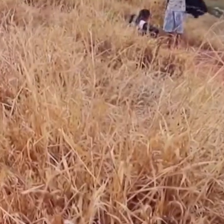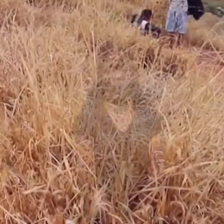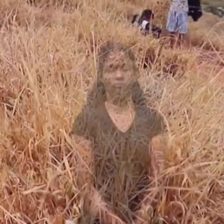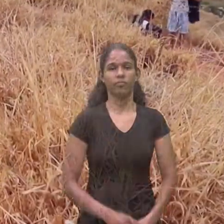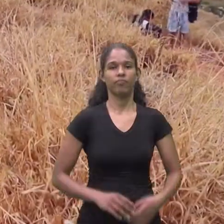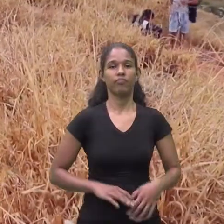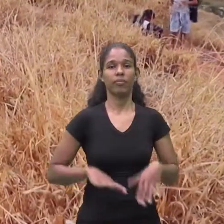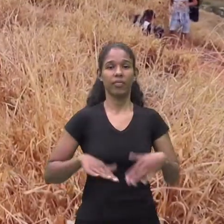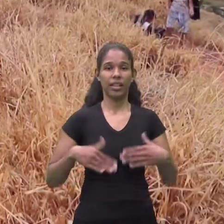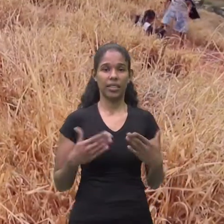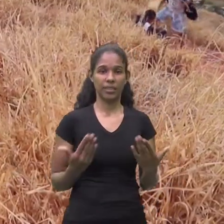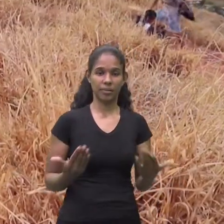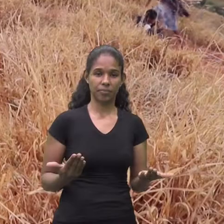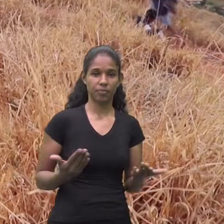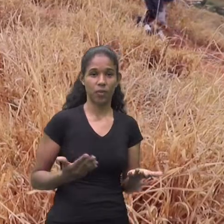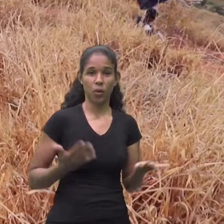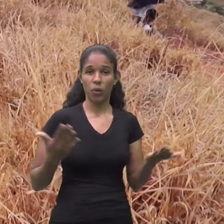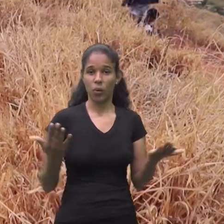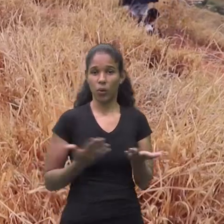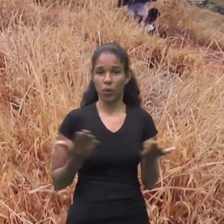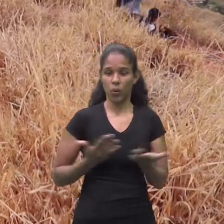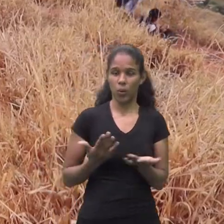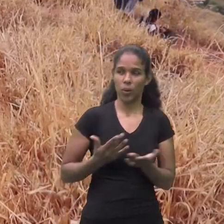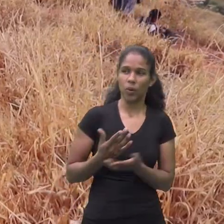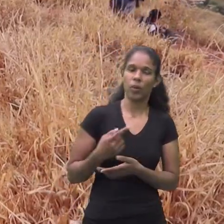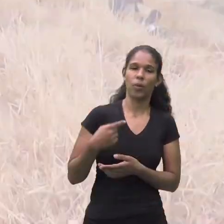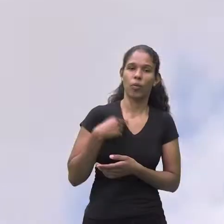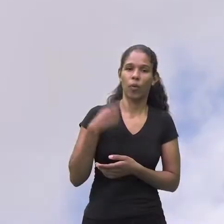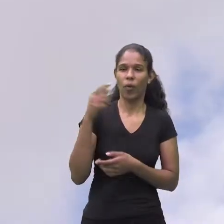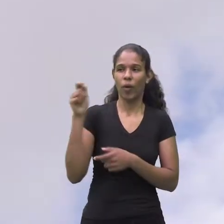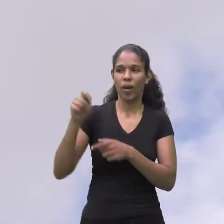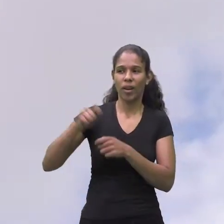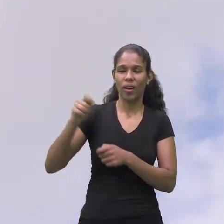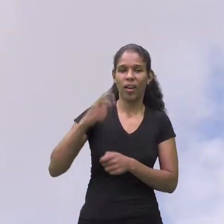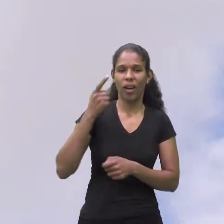E aí, pessoal, as pipas já estão no ar, a galera está se divertindo, é muita empolgação.